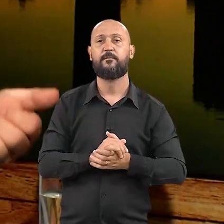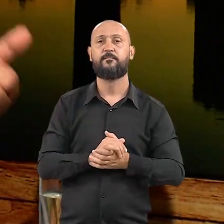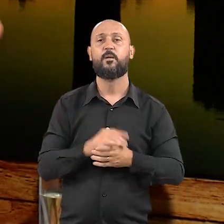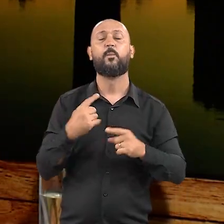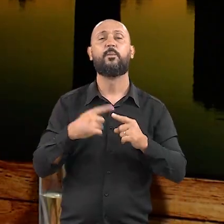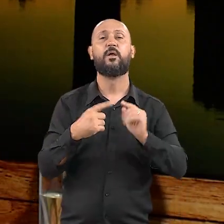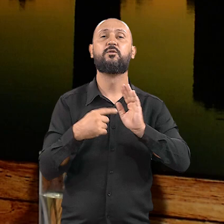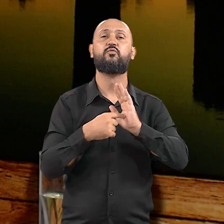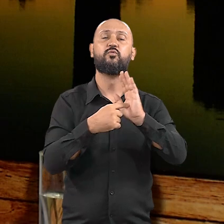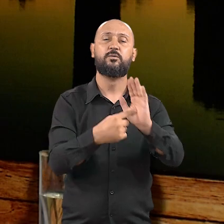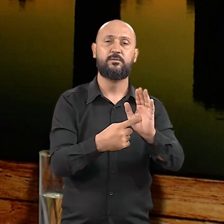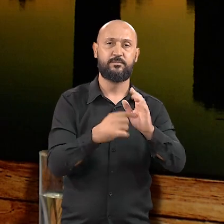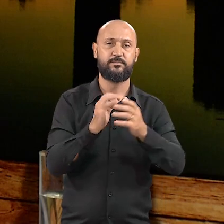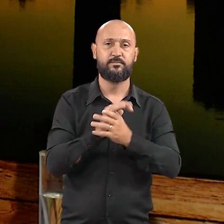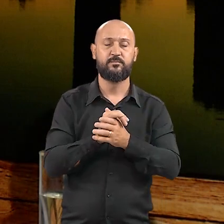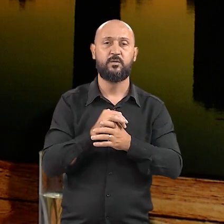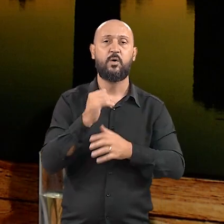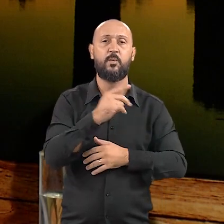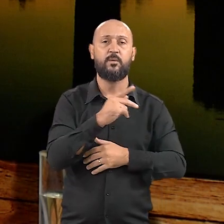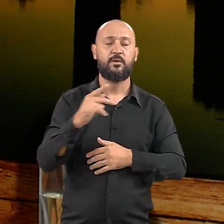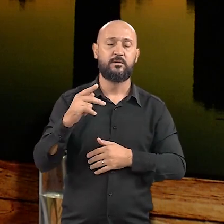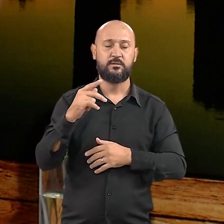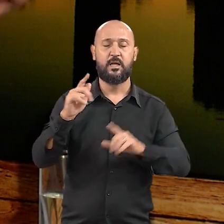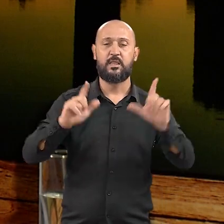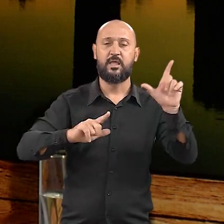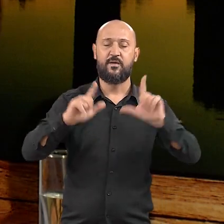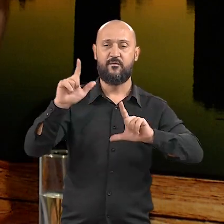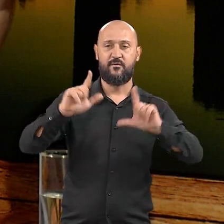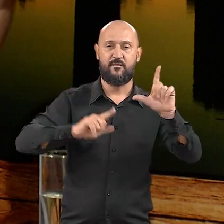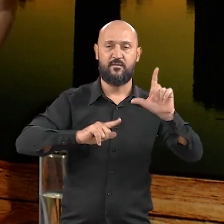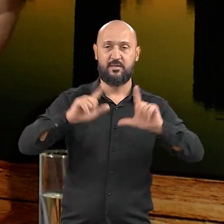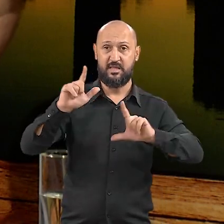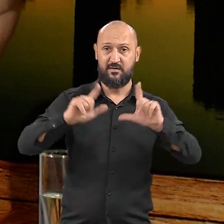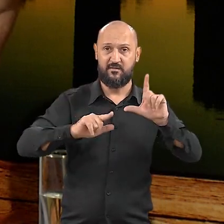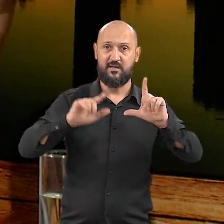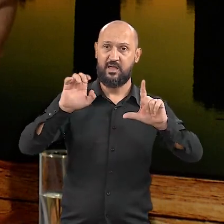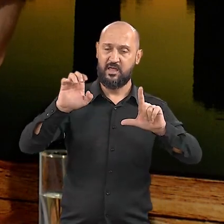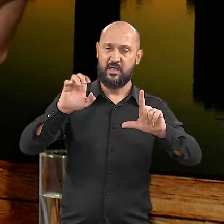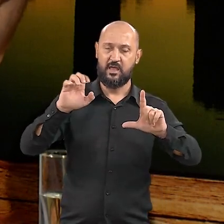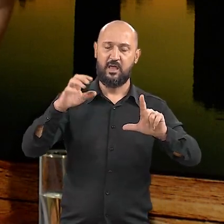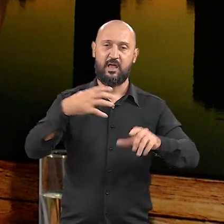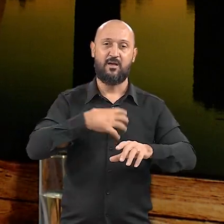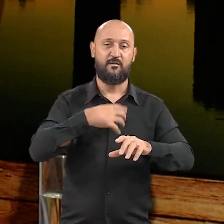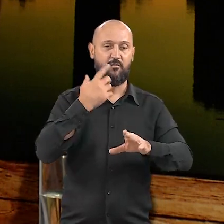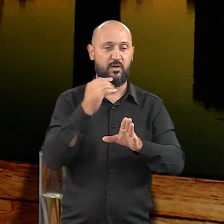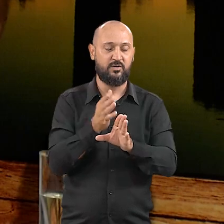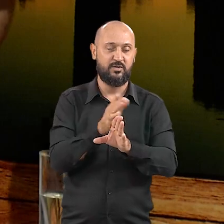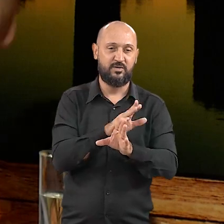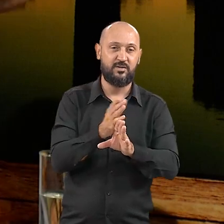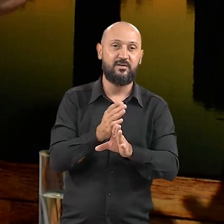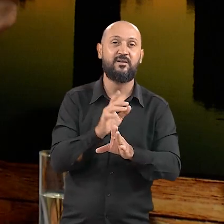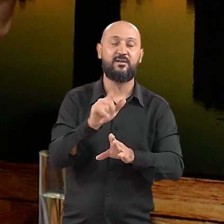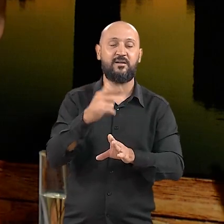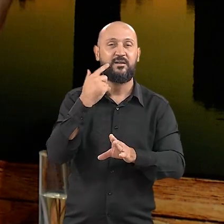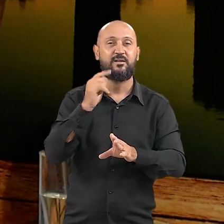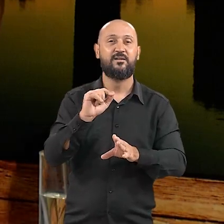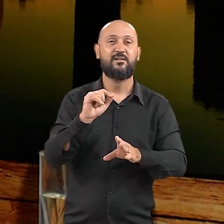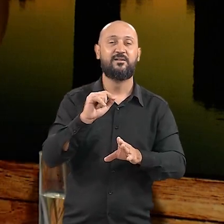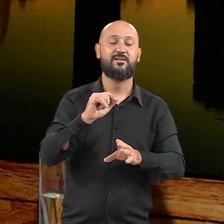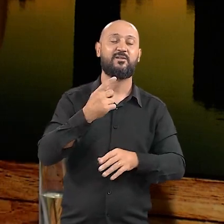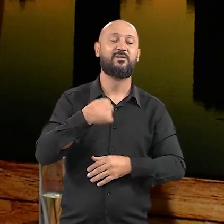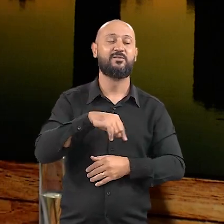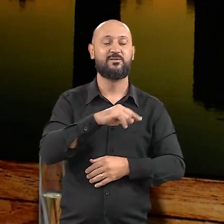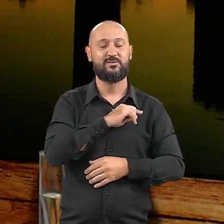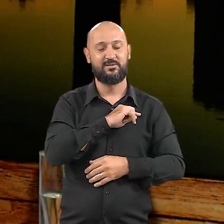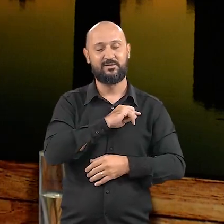gente exibia. O presidente da TV da Bahia falou assim, nós temos uma fronteira com o Mato Grosso do Sul, agora que é o programa Nossa